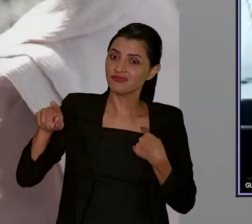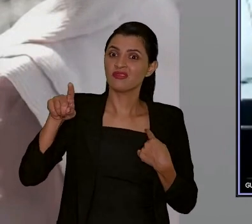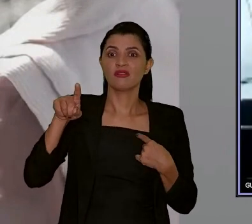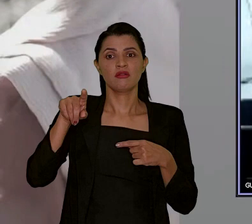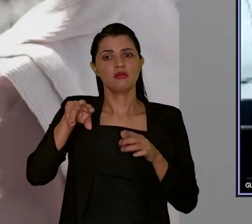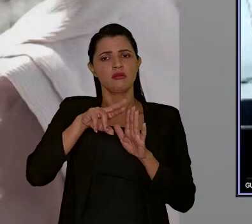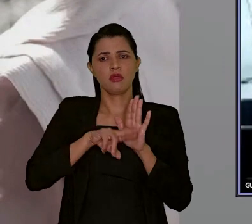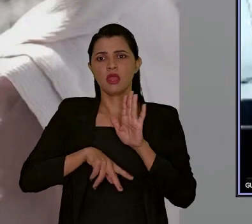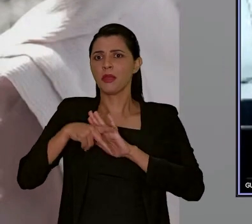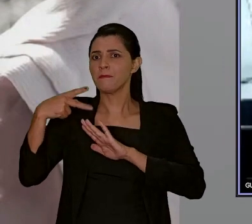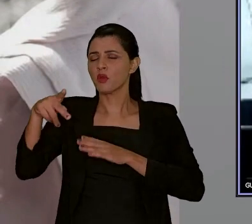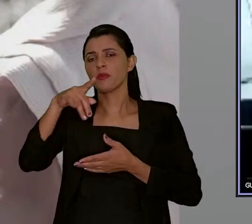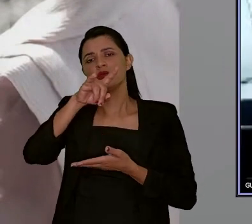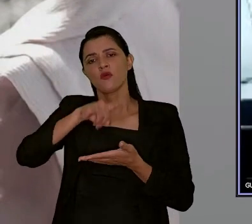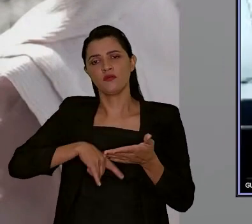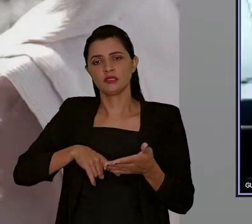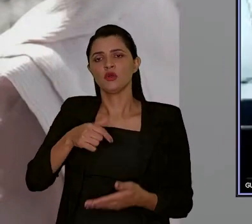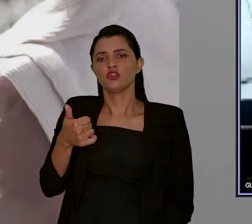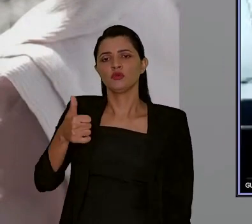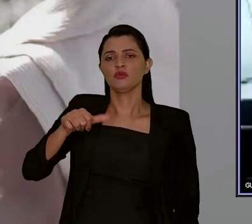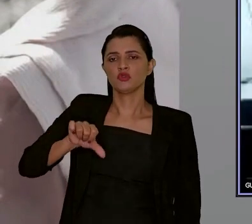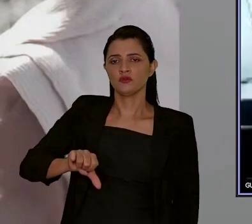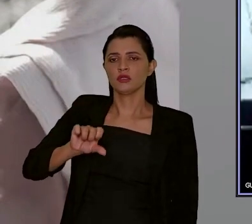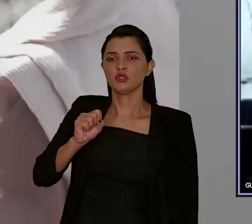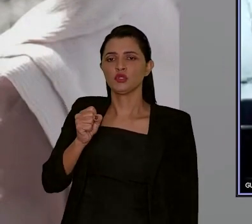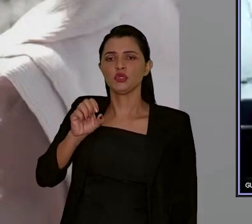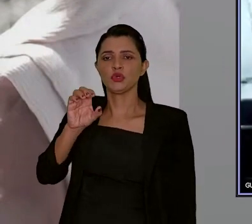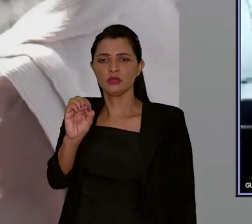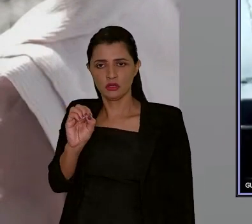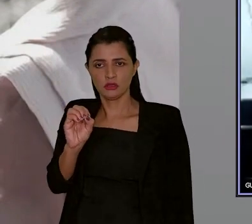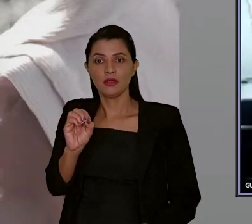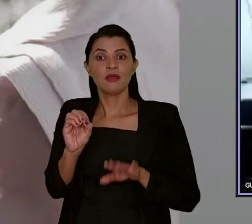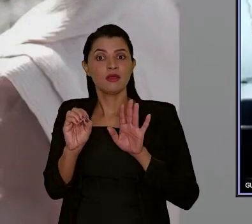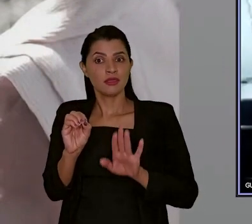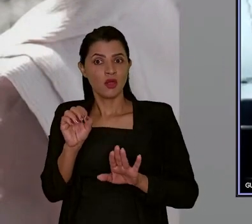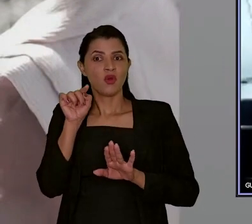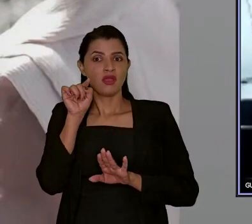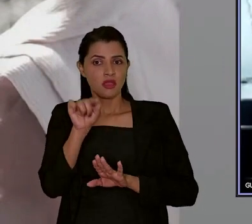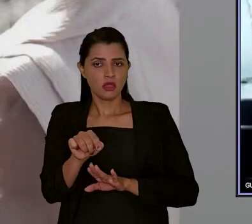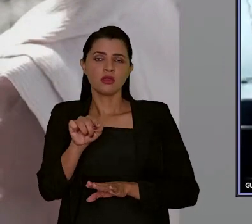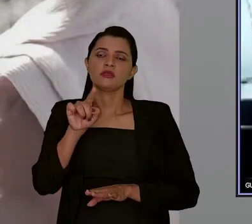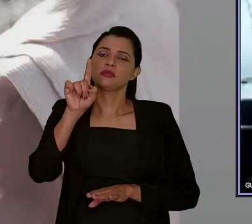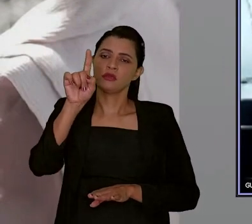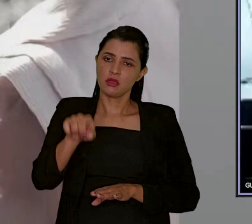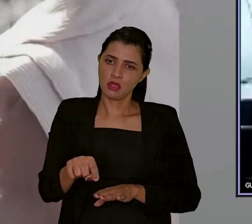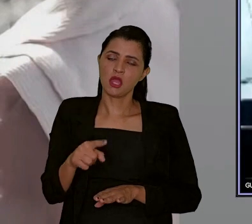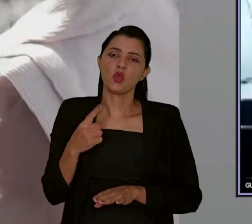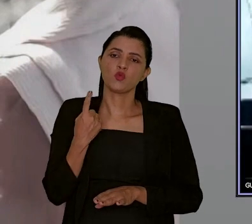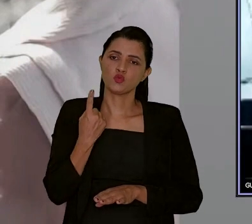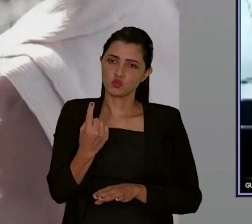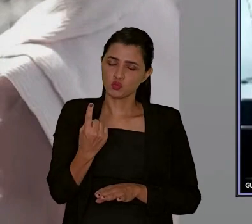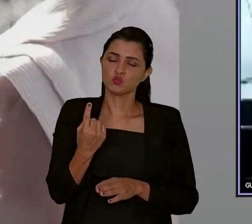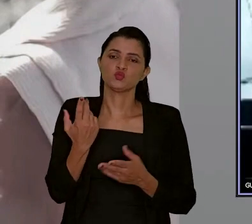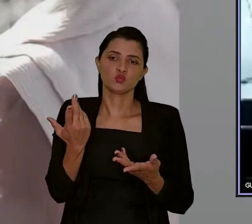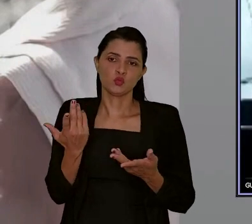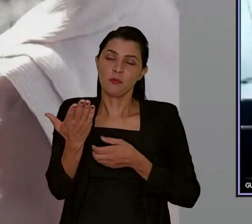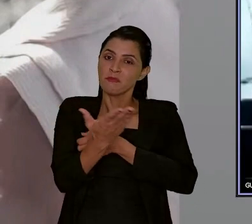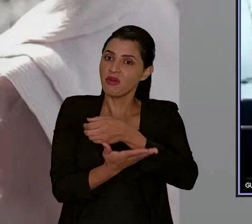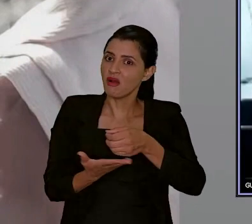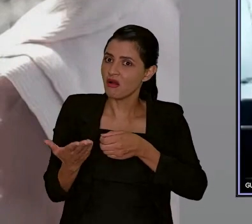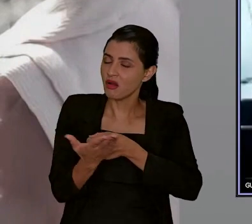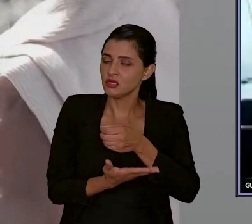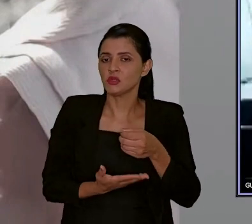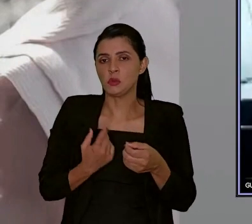de 1980. Então, esse é algo básico, algo inerente àquilo que